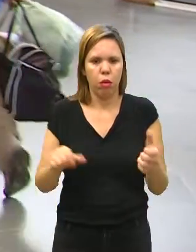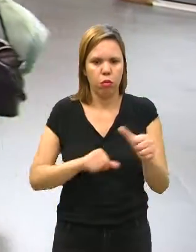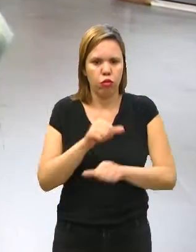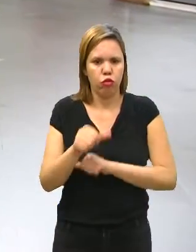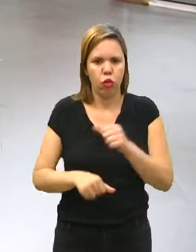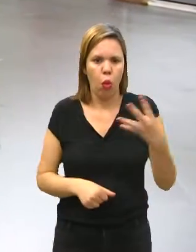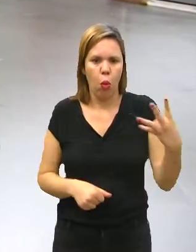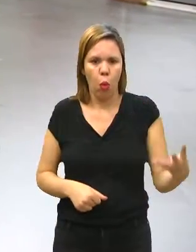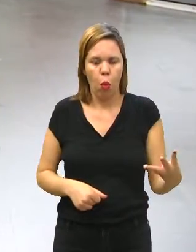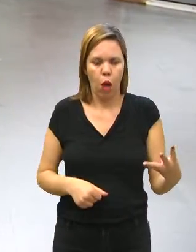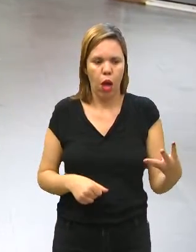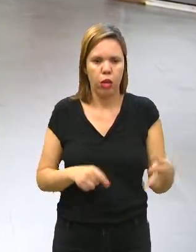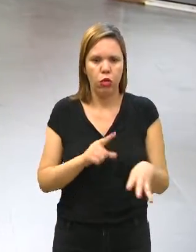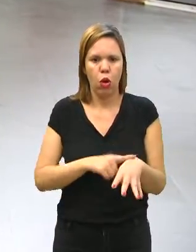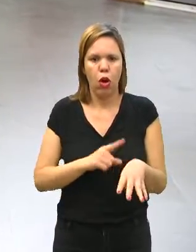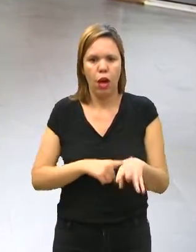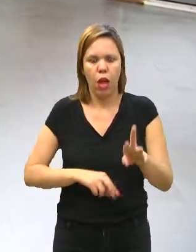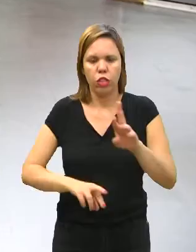apenas